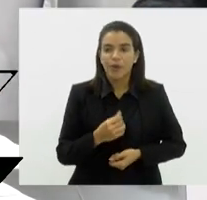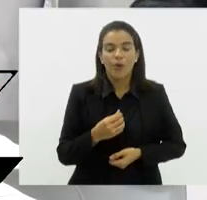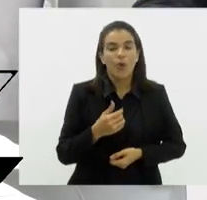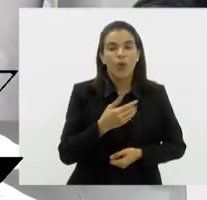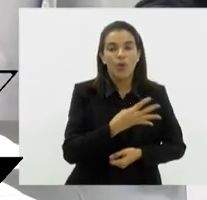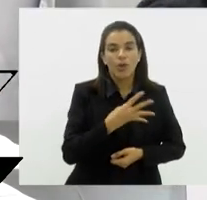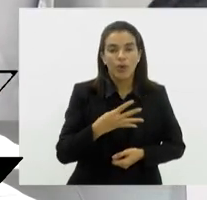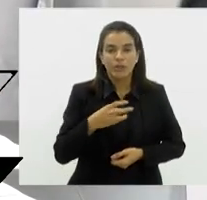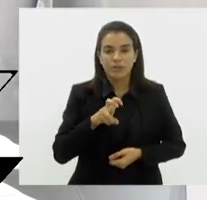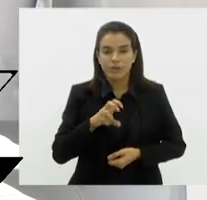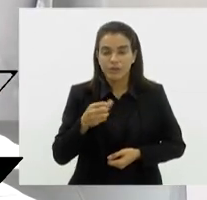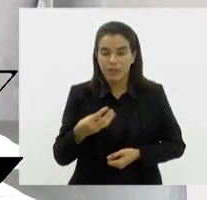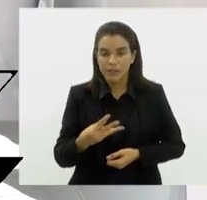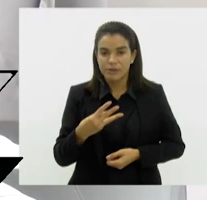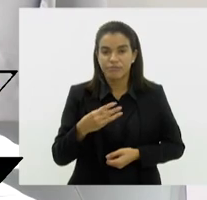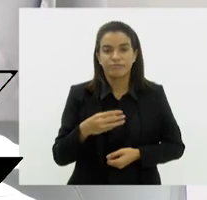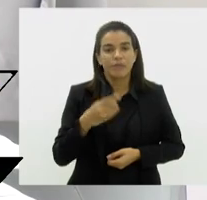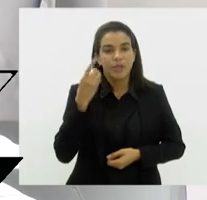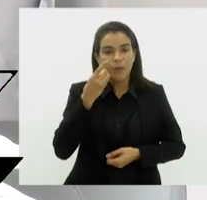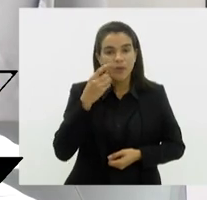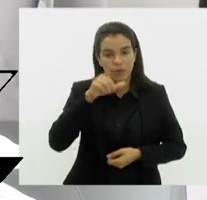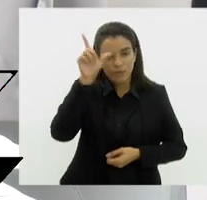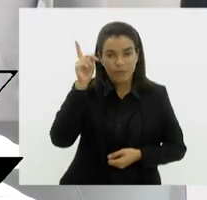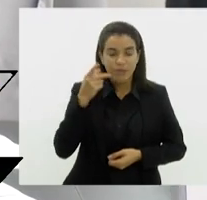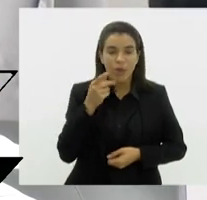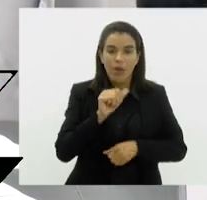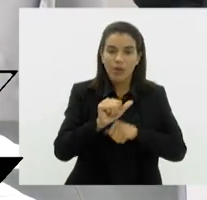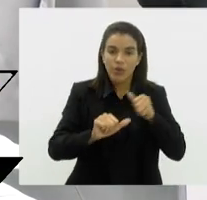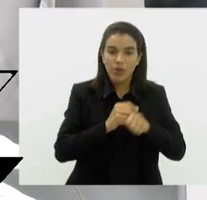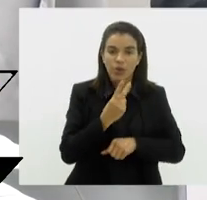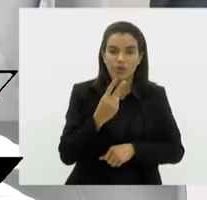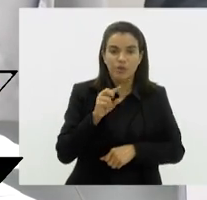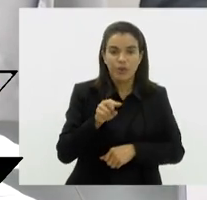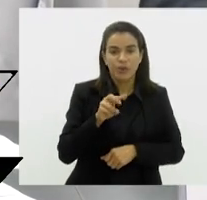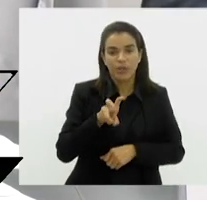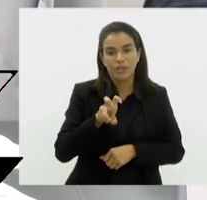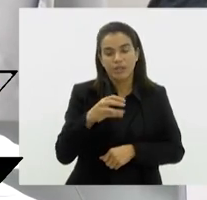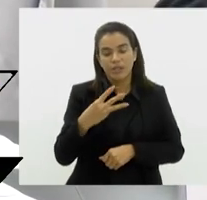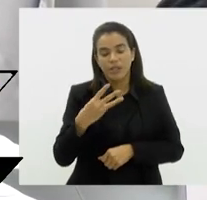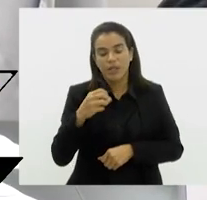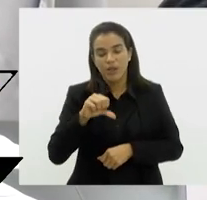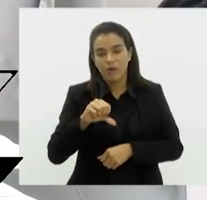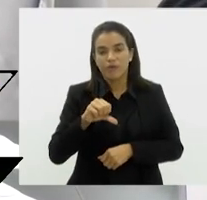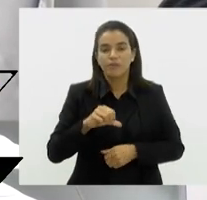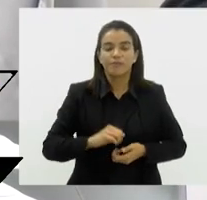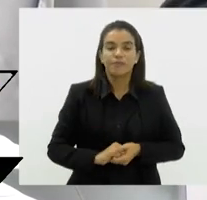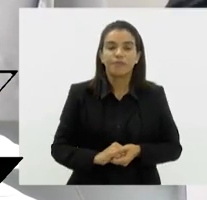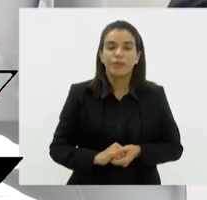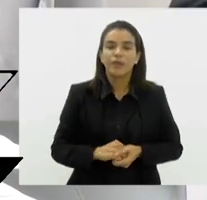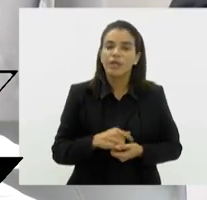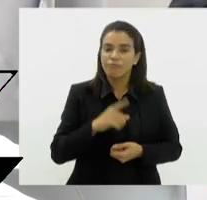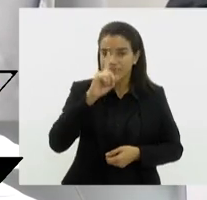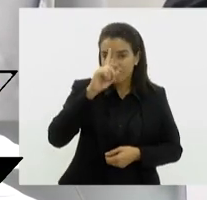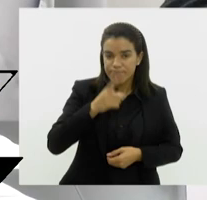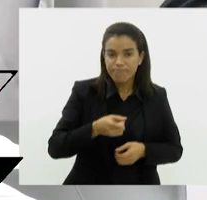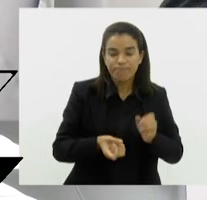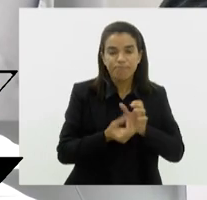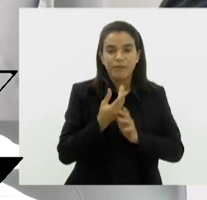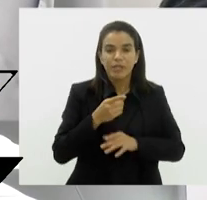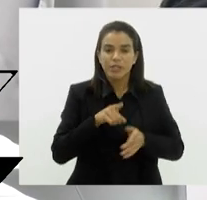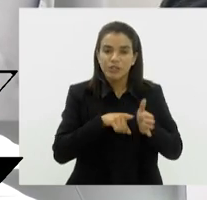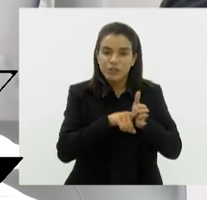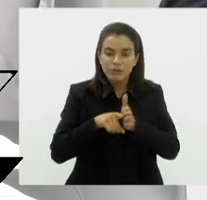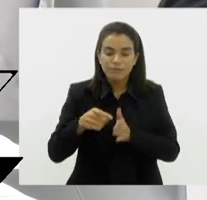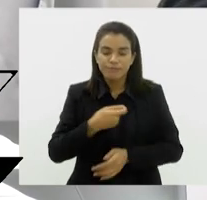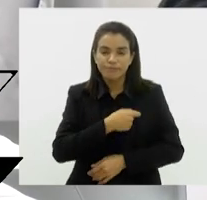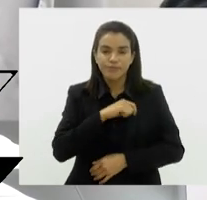lei 4453 de 2018, de autoria do deputado Luiz Paulo, que altera a lei 2539 de 19 de abril de 96, que estabelece um programa de inspeção e manutenção